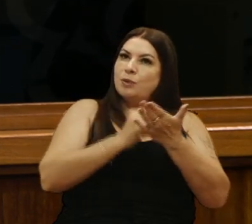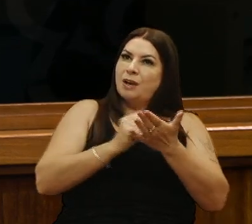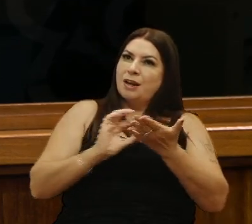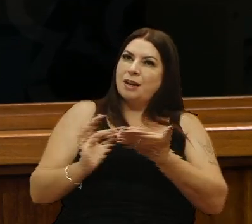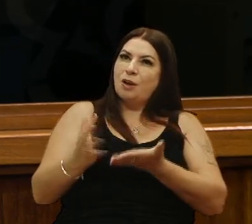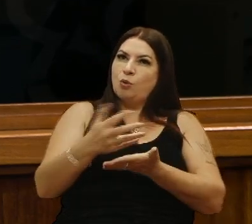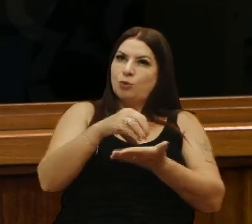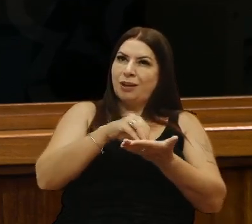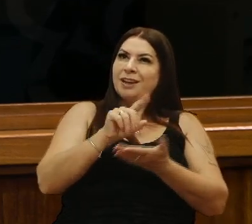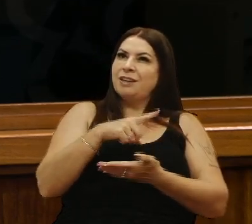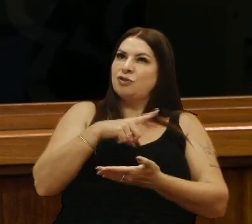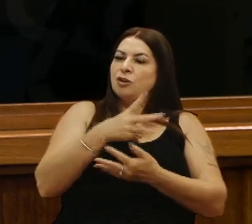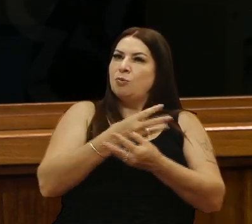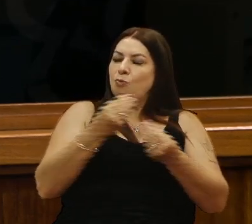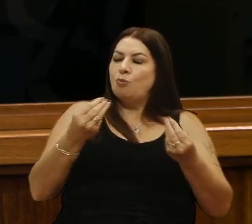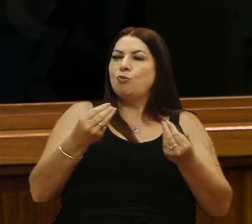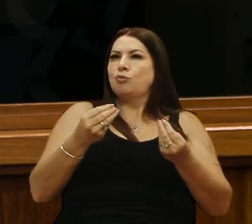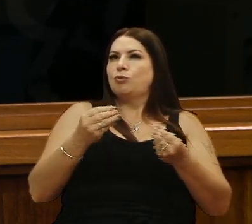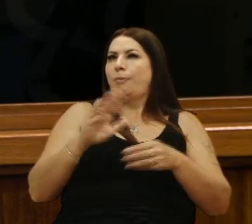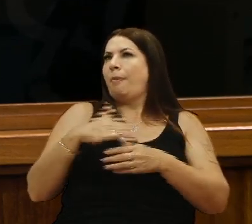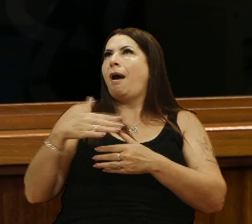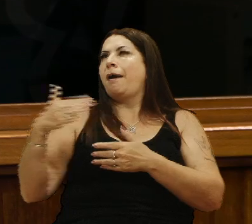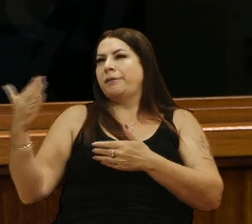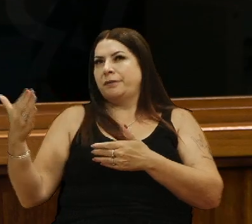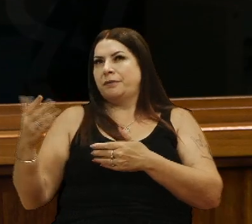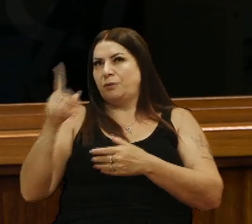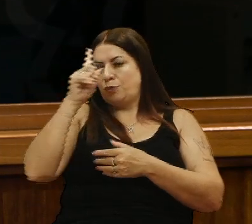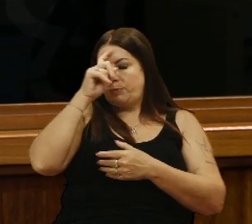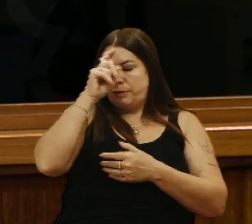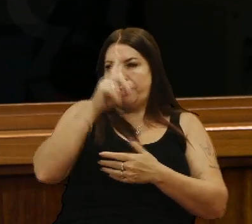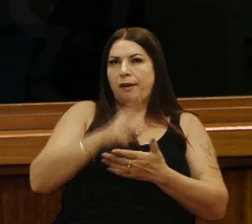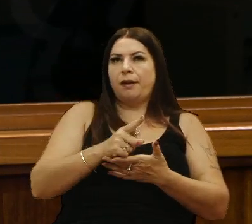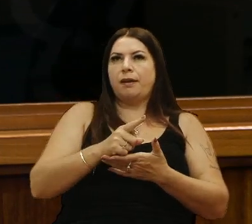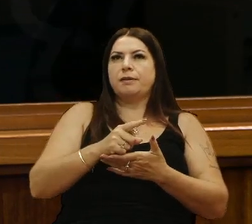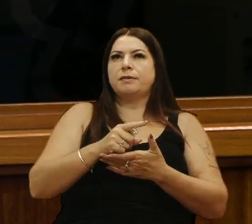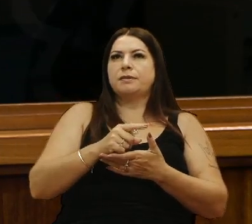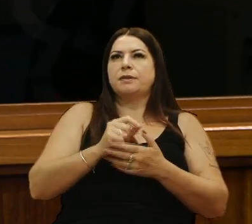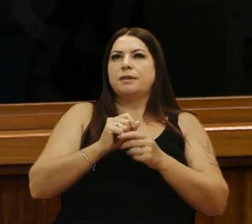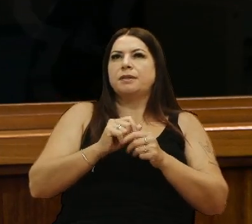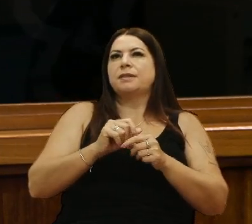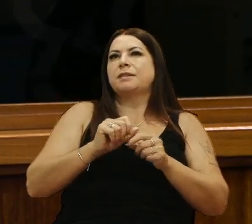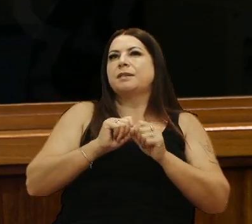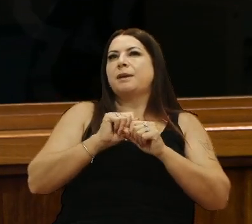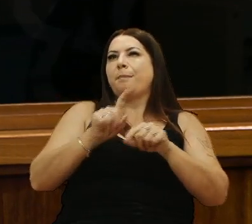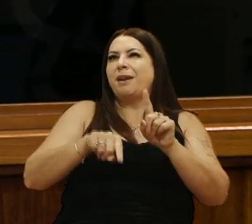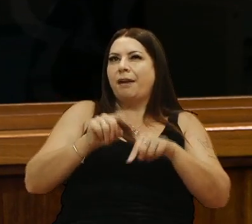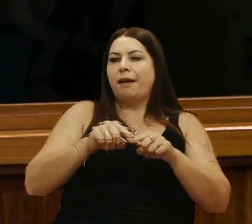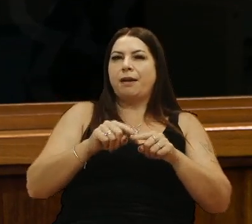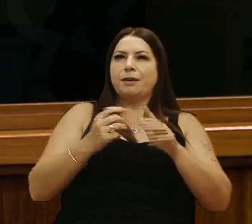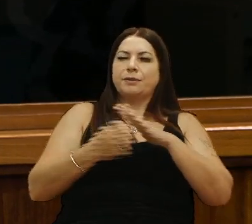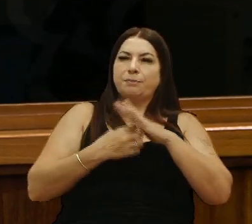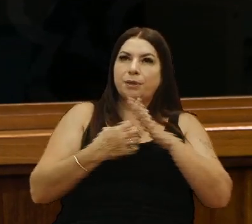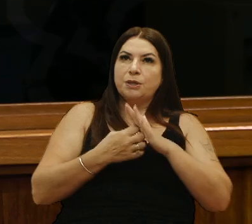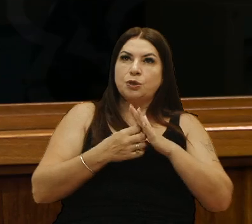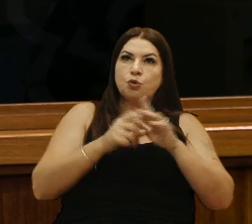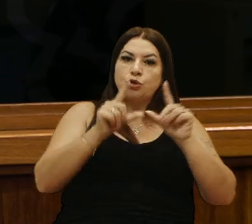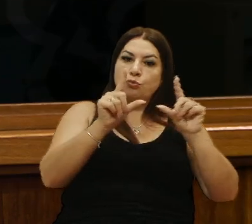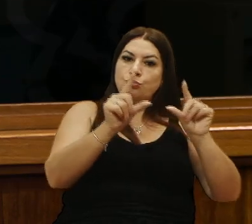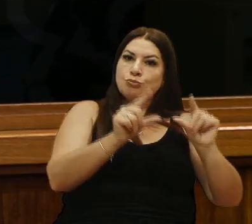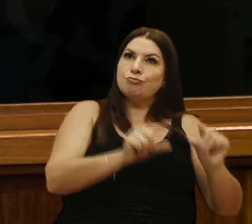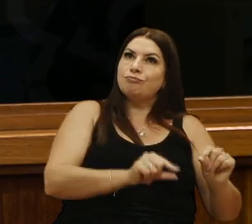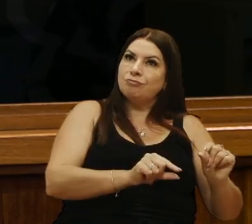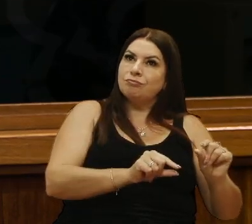Codeca tinha muito mais com hospitais, mercados, empresas, e hoje reduziu